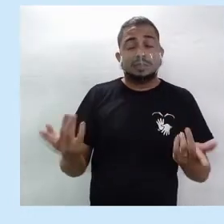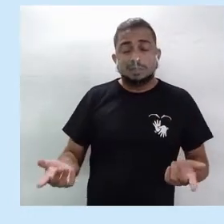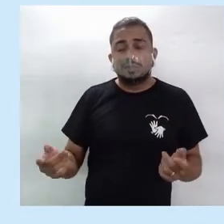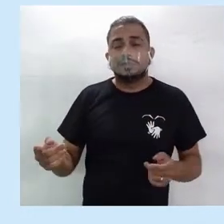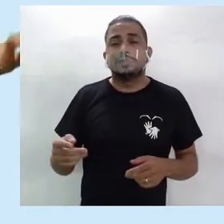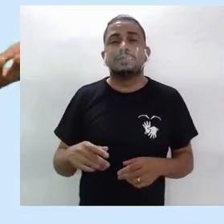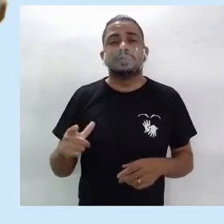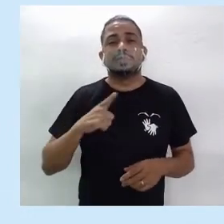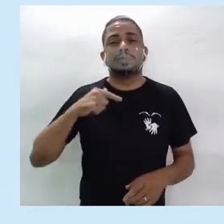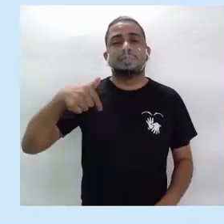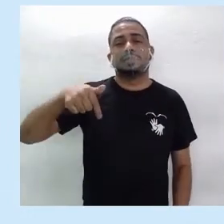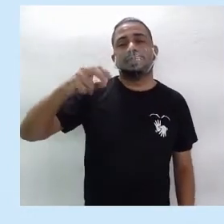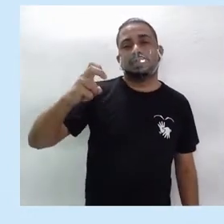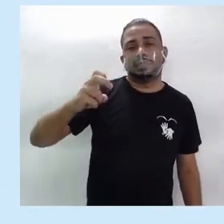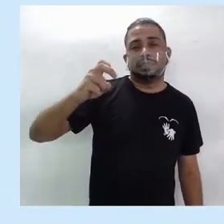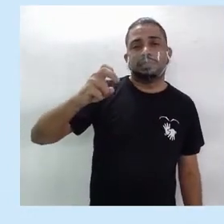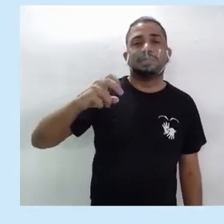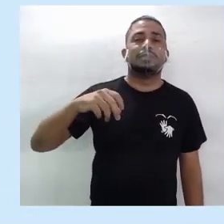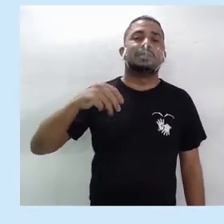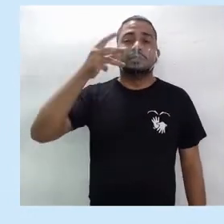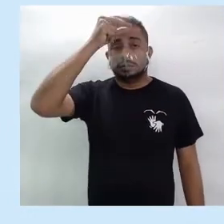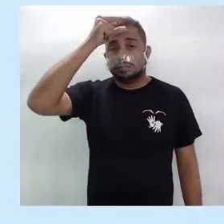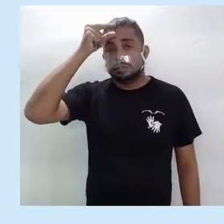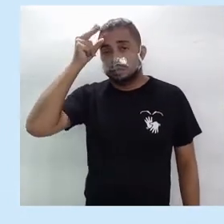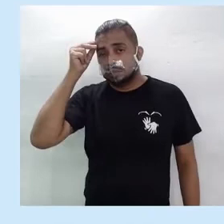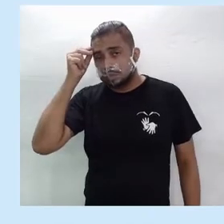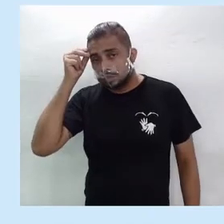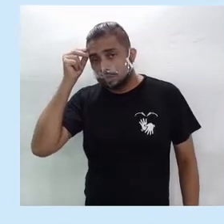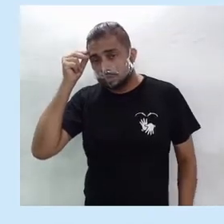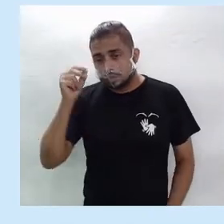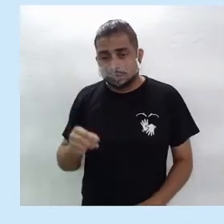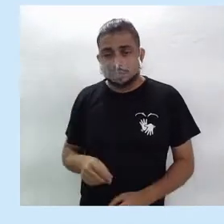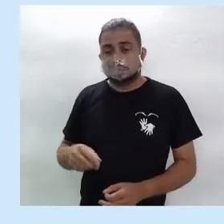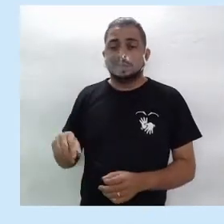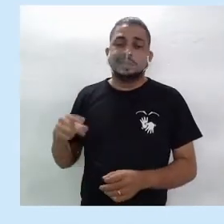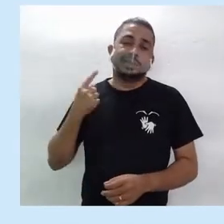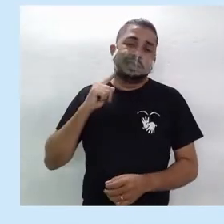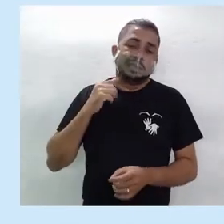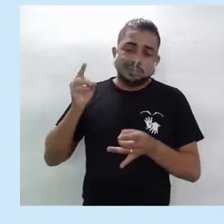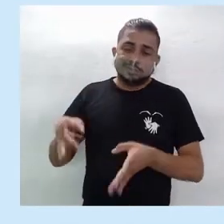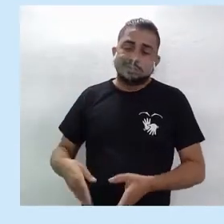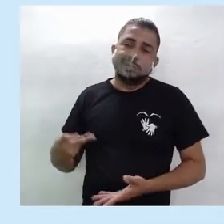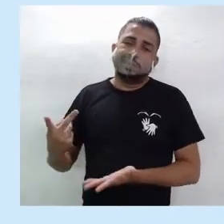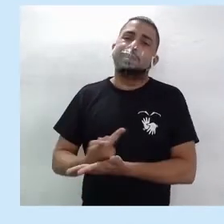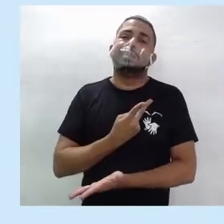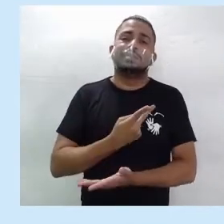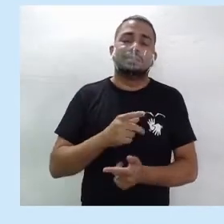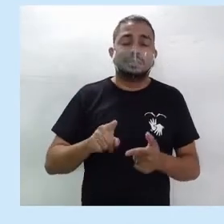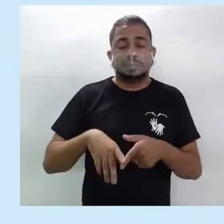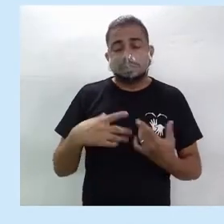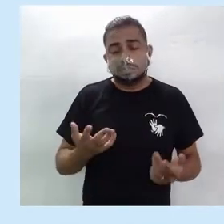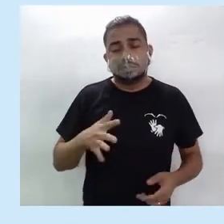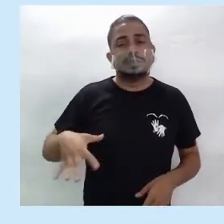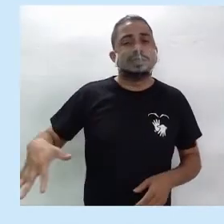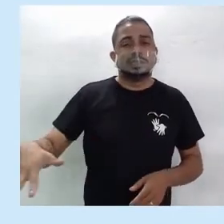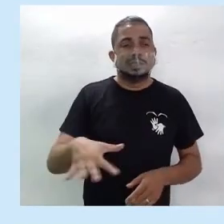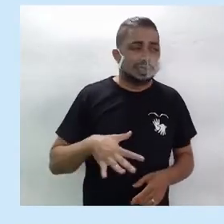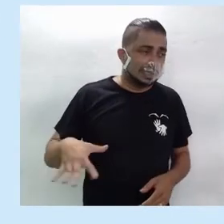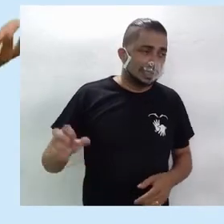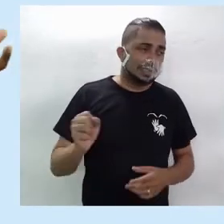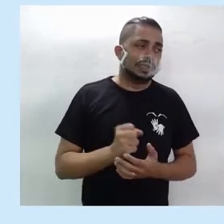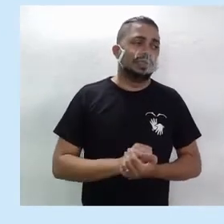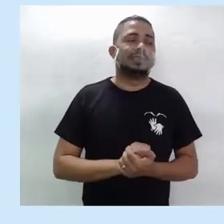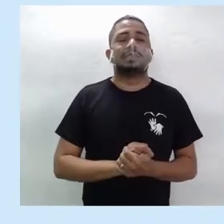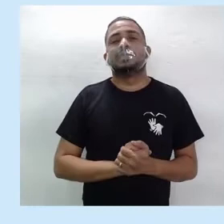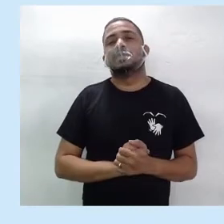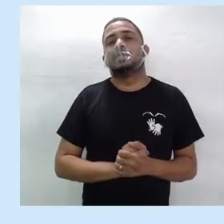que 75 municípios destinam de maneira inadequada. Então, em toda essa área aí, são